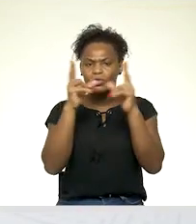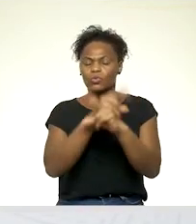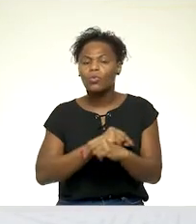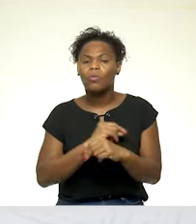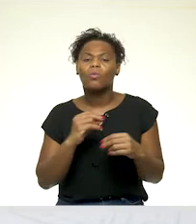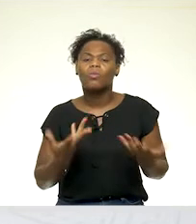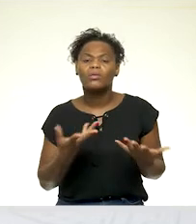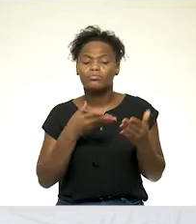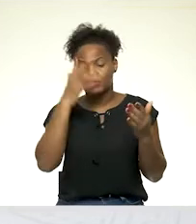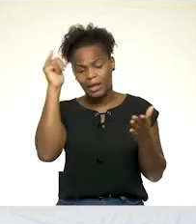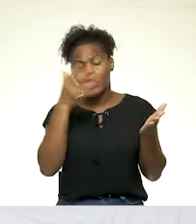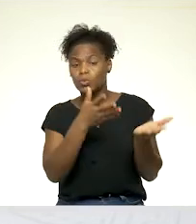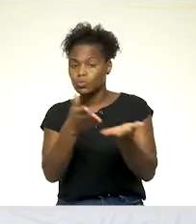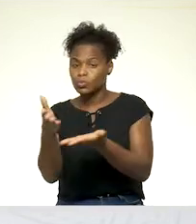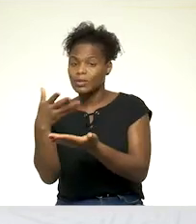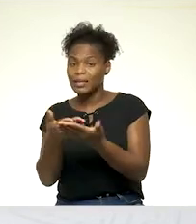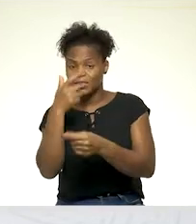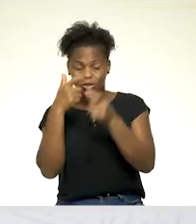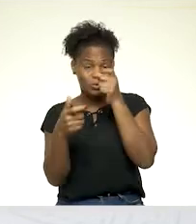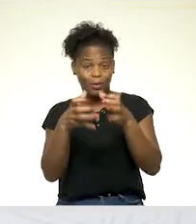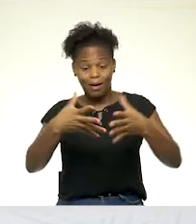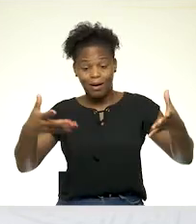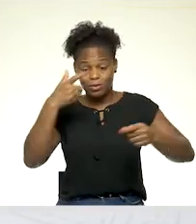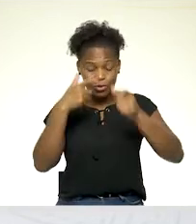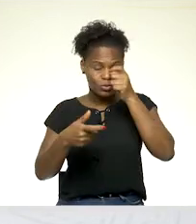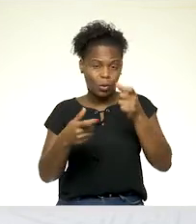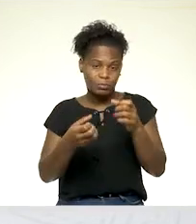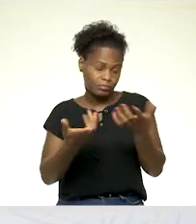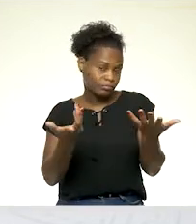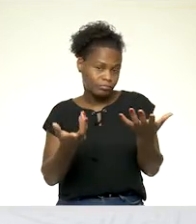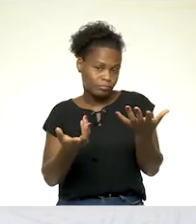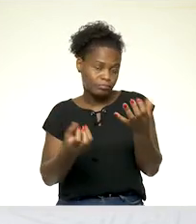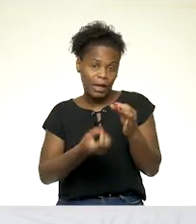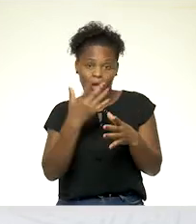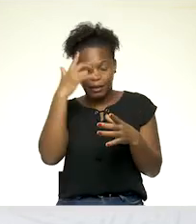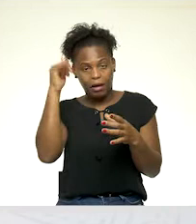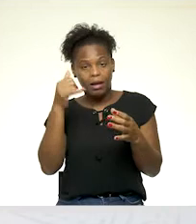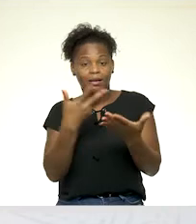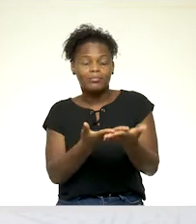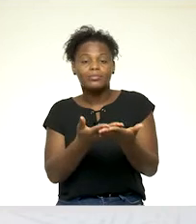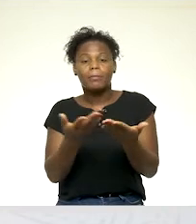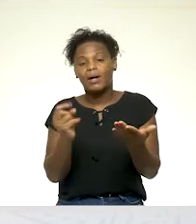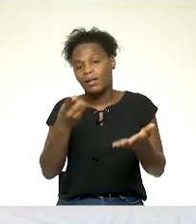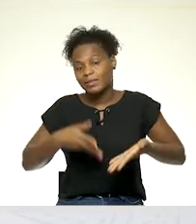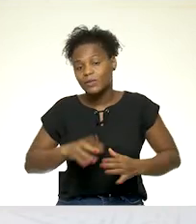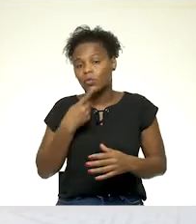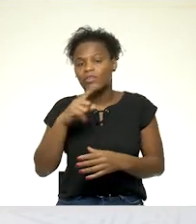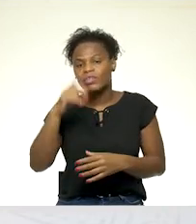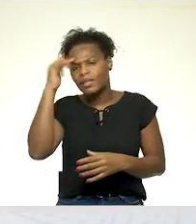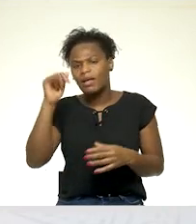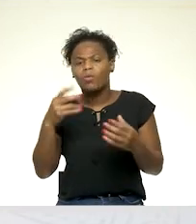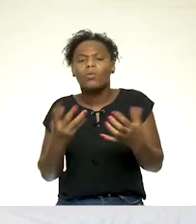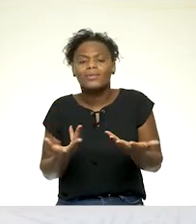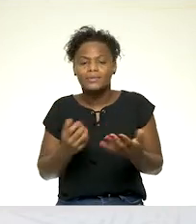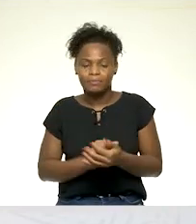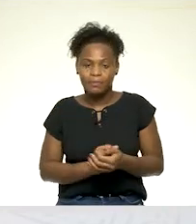que contributos esses grandes precursores trouxeram para o Renascimento? Houve